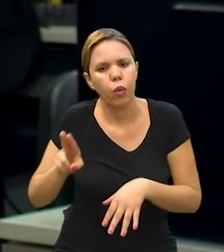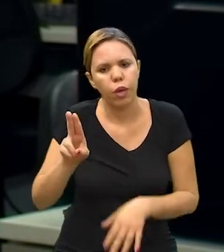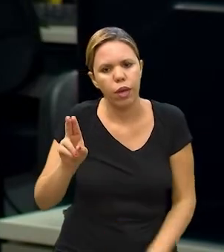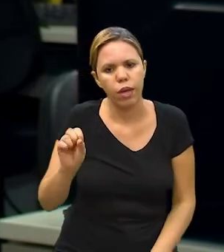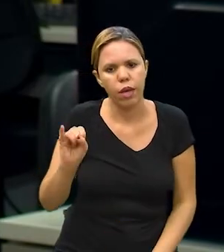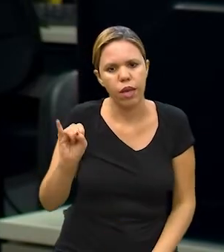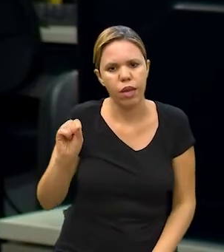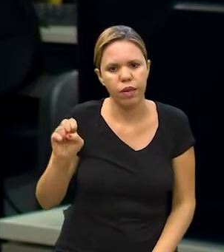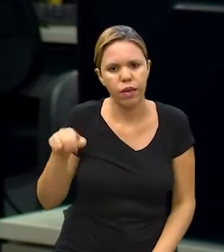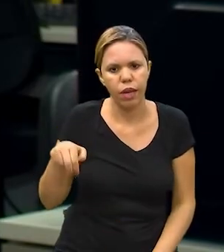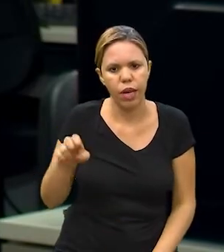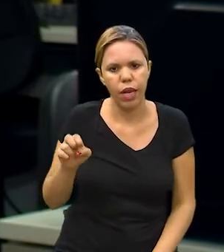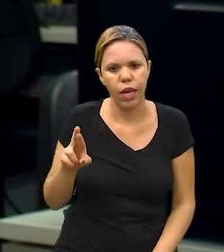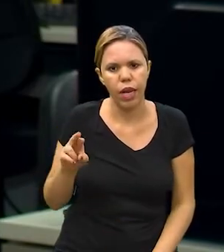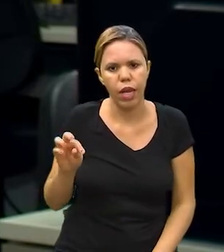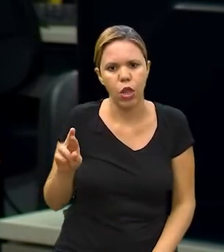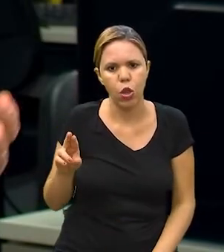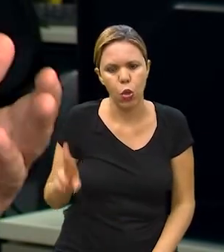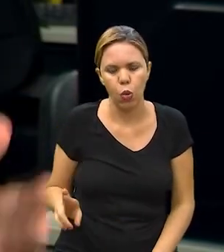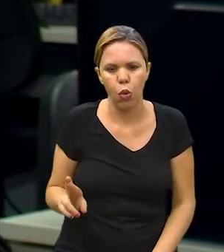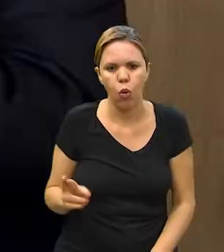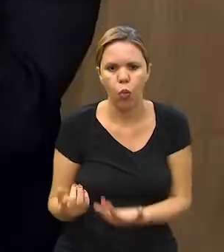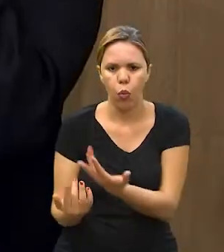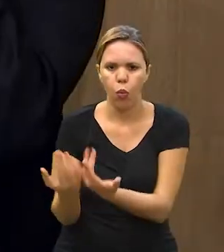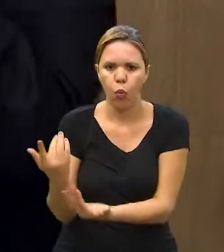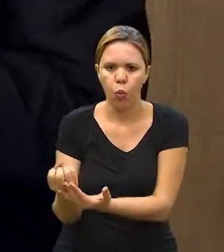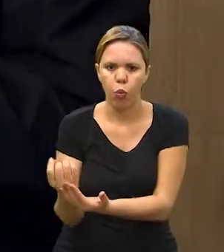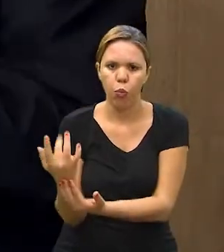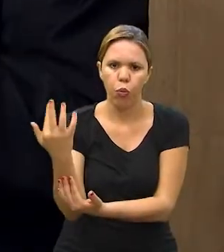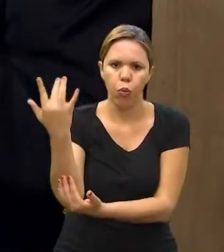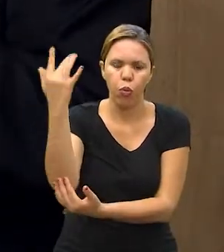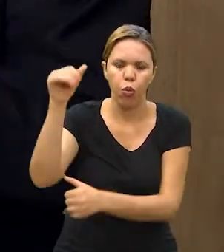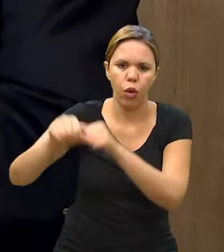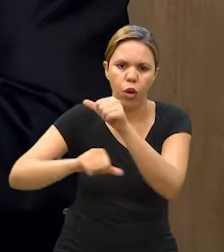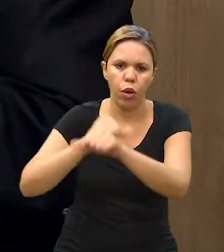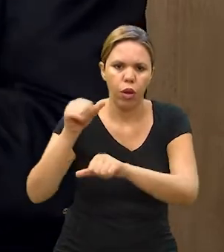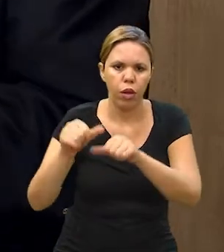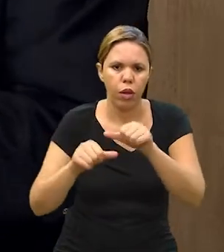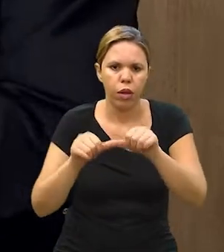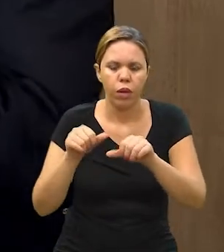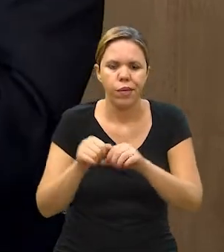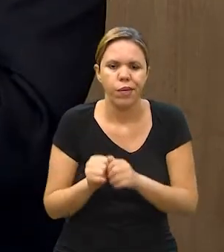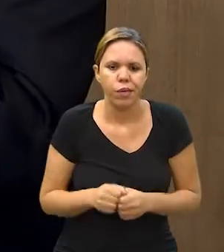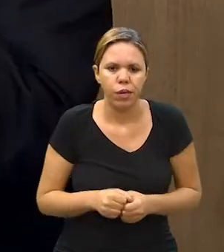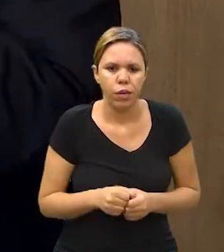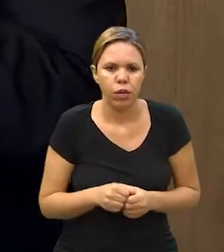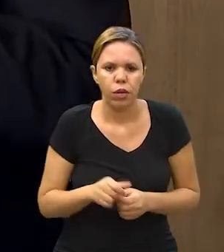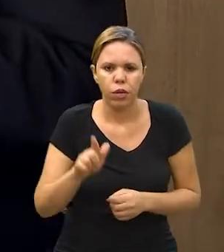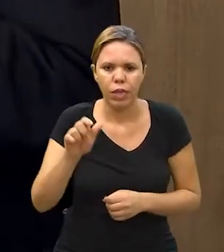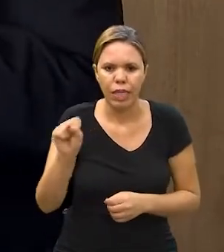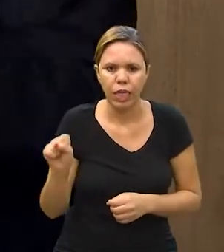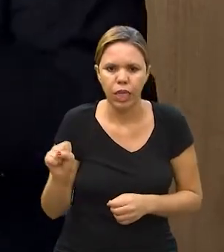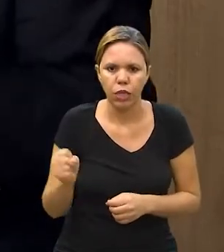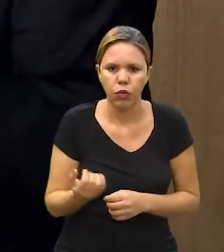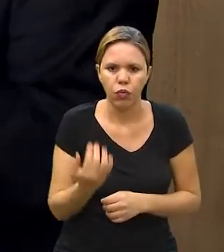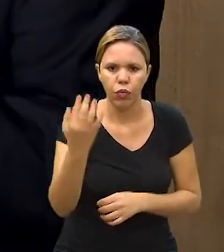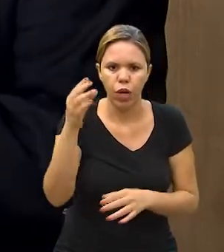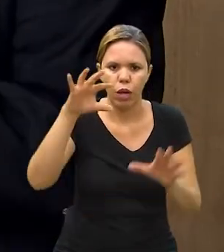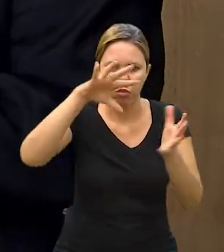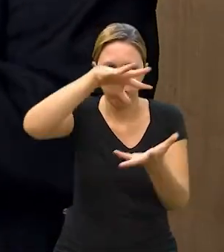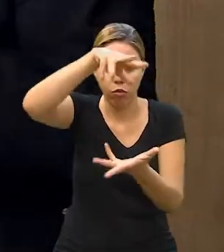O incinerador, basicamente, queima lixo e joga o lixo queimado, basicamente transforma o lixo sólido, boa parte dele, em gás, e do gás ele vai para a